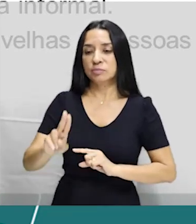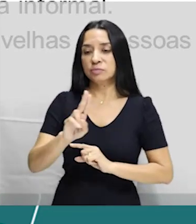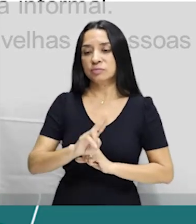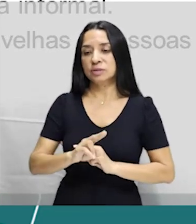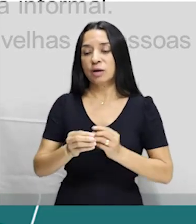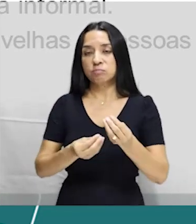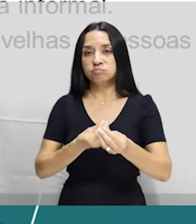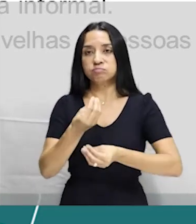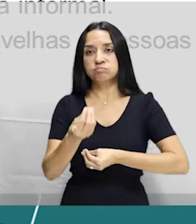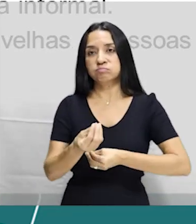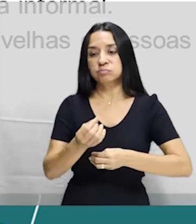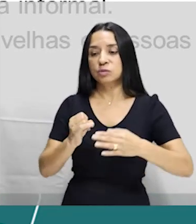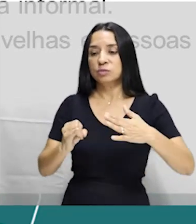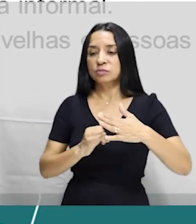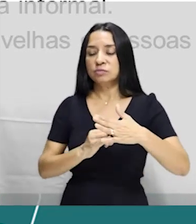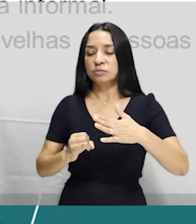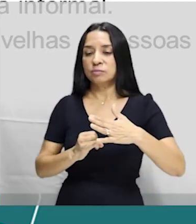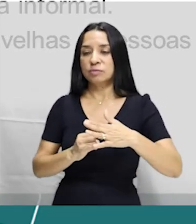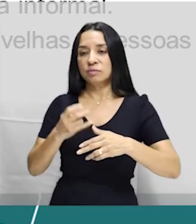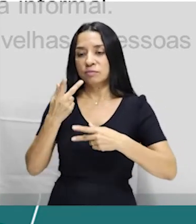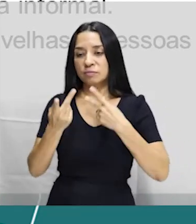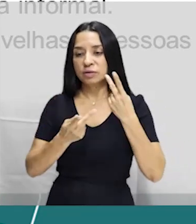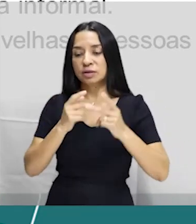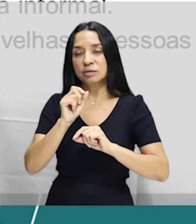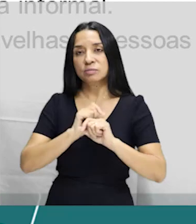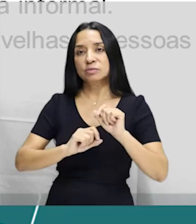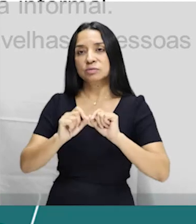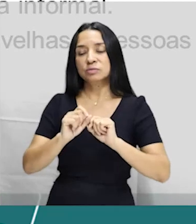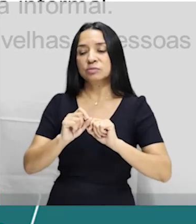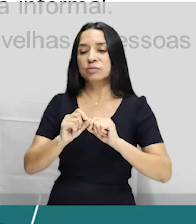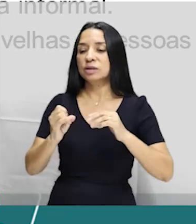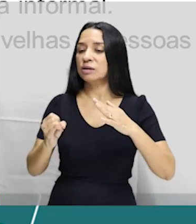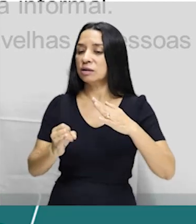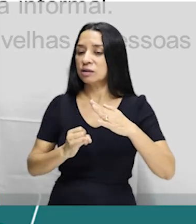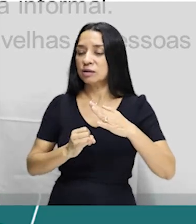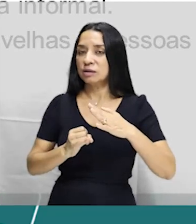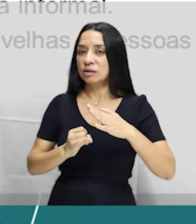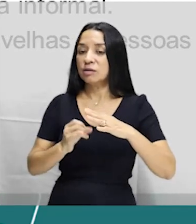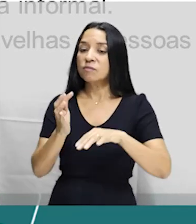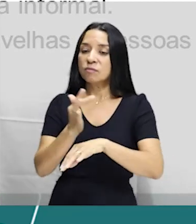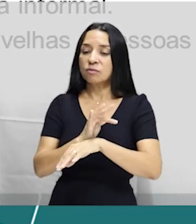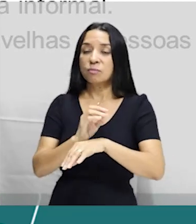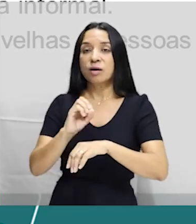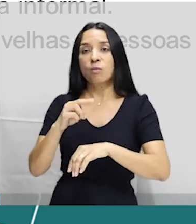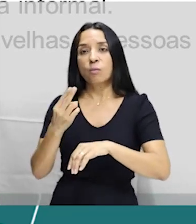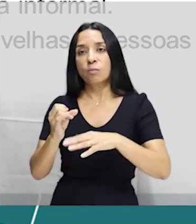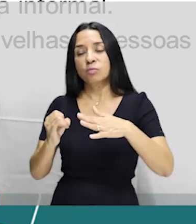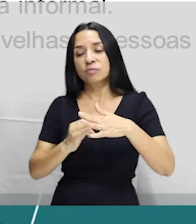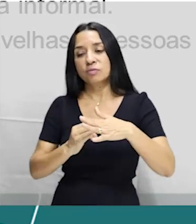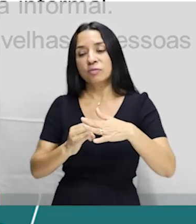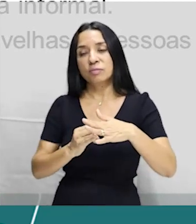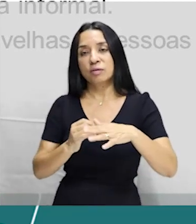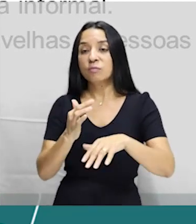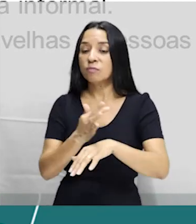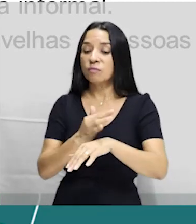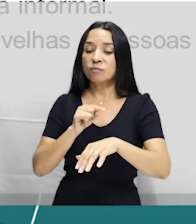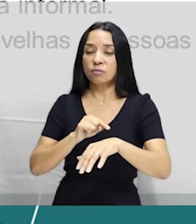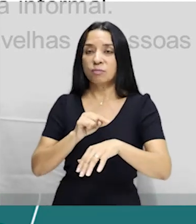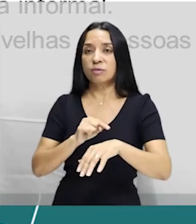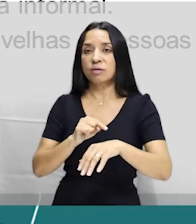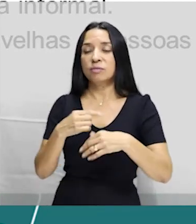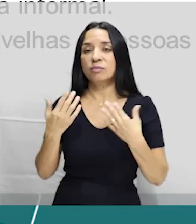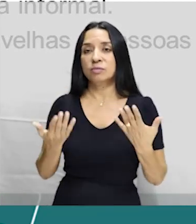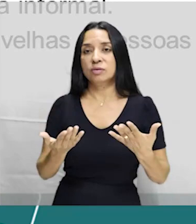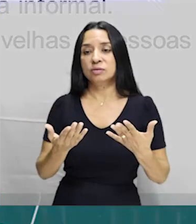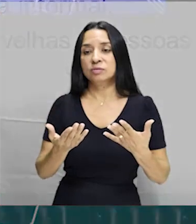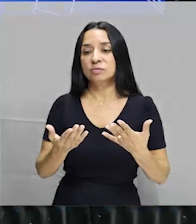aulas passadas o que era uma maneira formal e o que era uma maneira informal. A maneira formal é quando eu